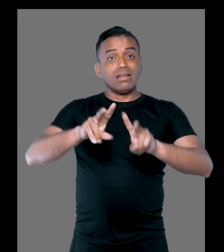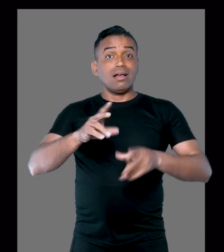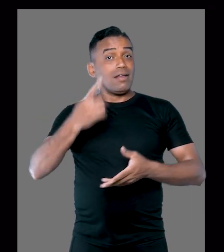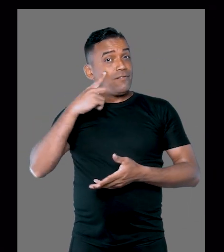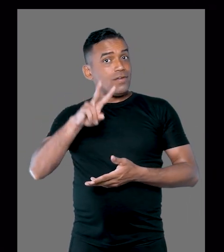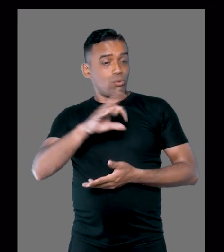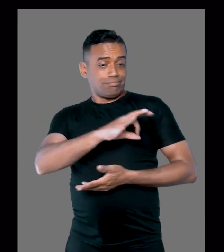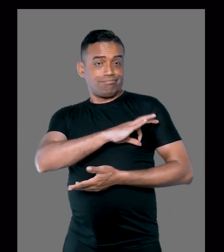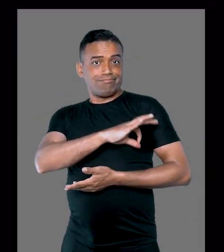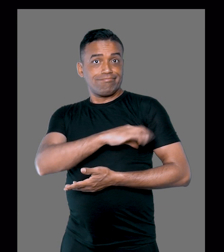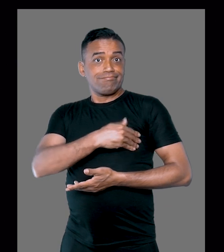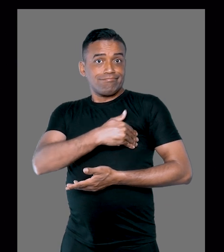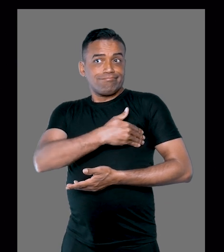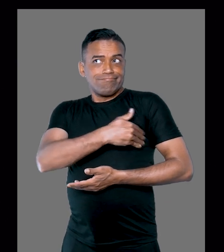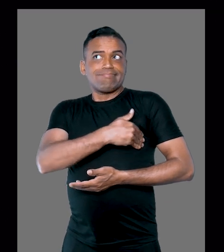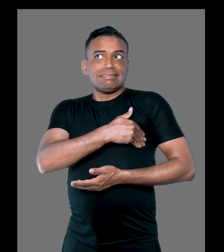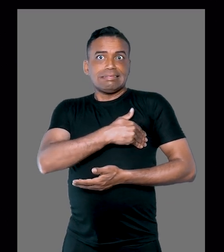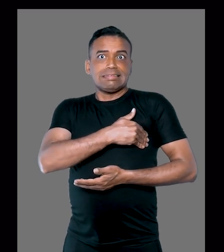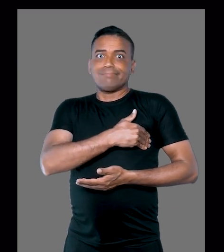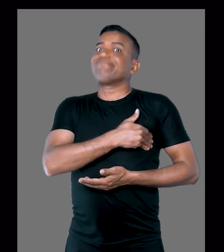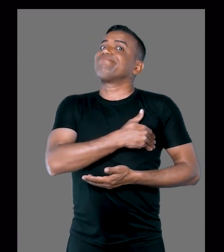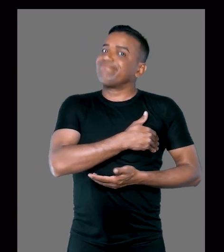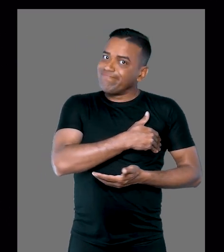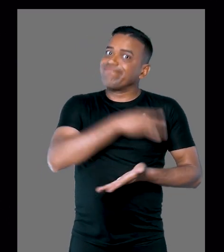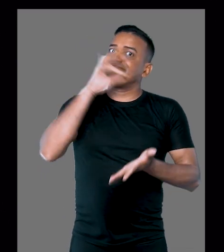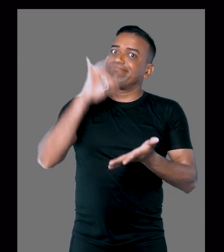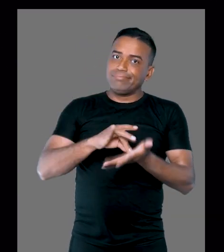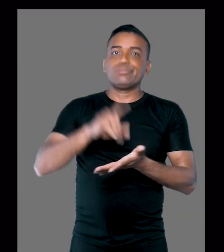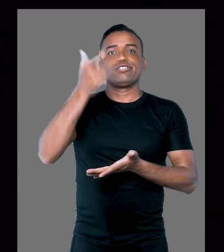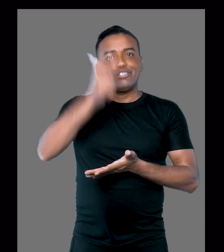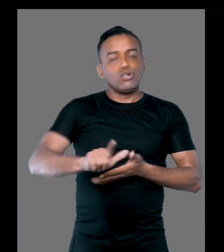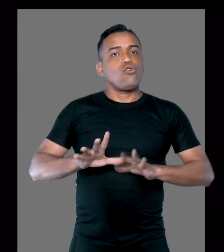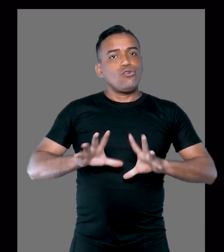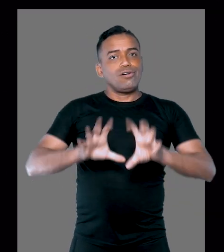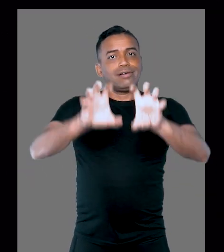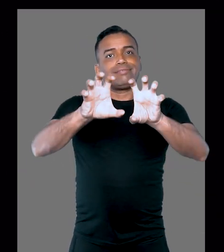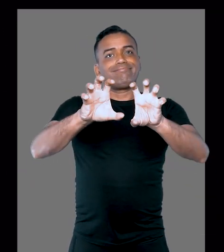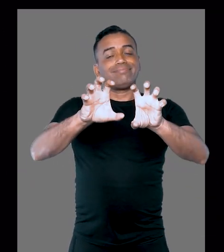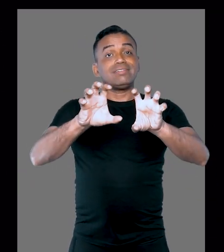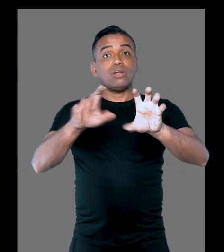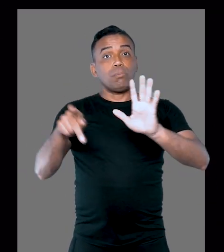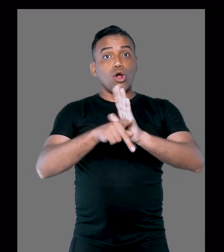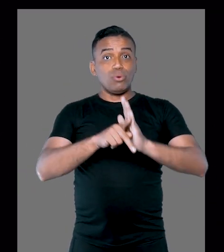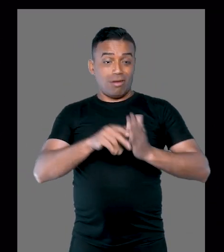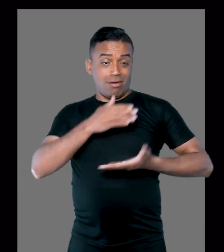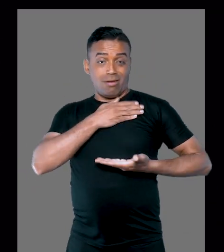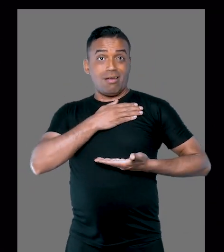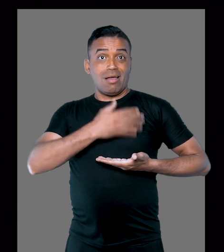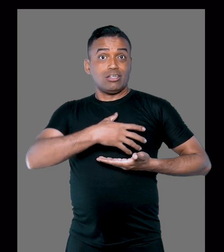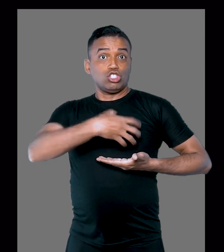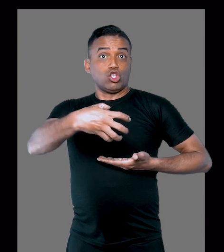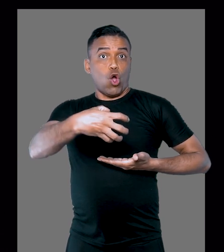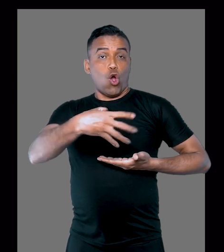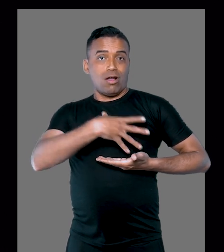averigou do que aquele pontinho se tratava. E não deu outra, era câncer. Ele havia reaparecido no lado em que sua mama havia sido retirada